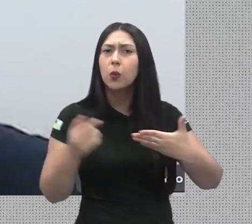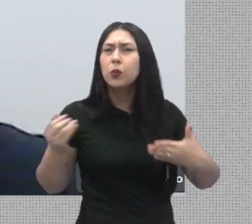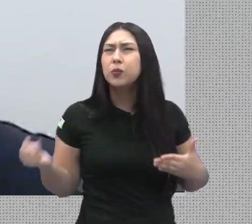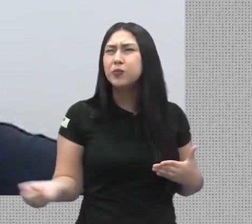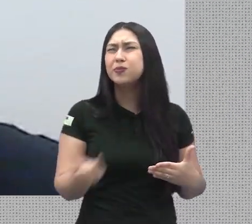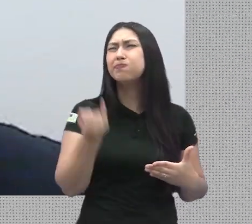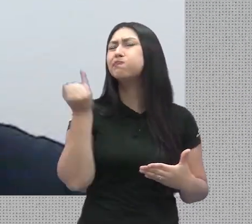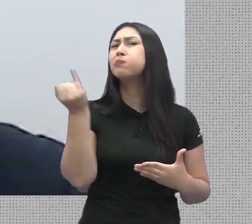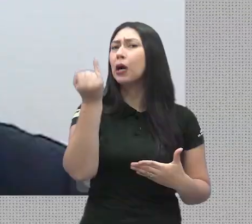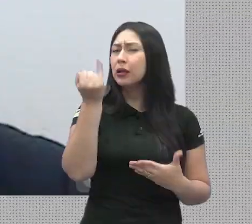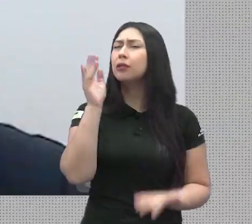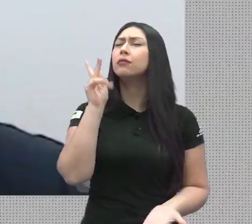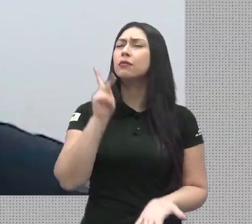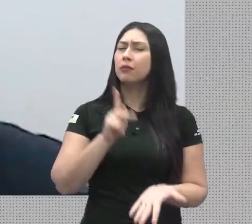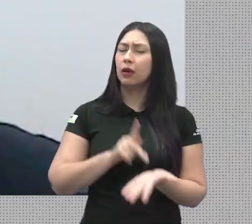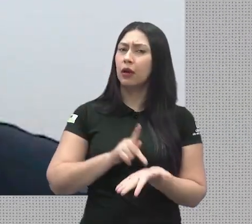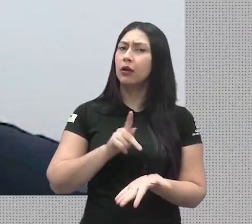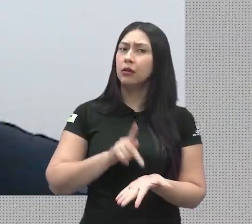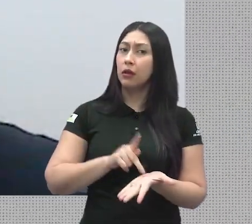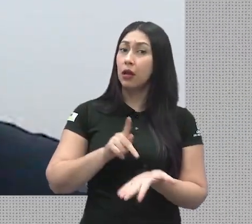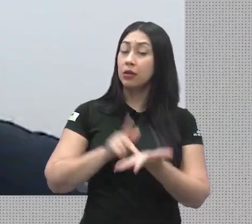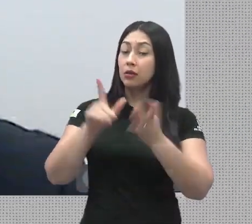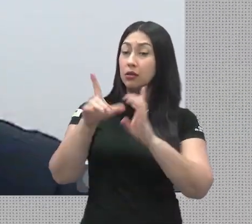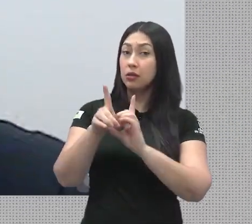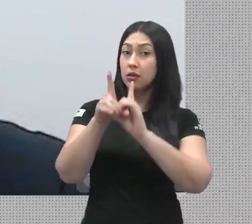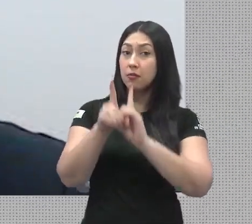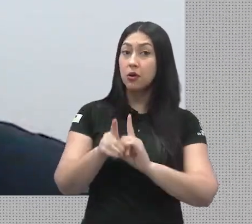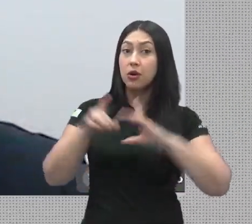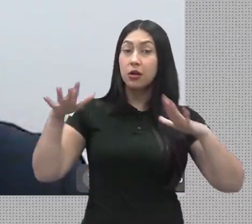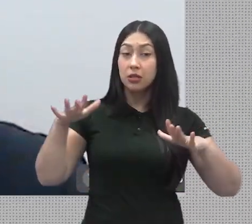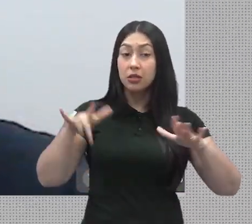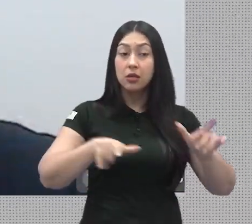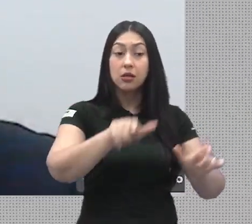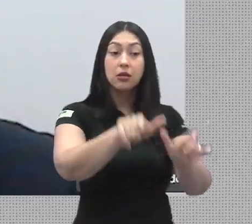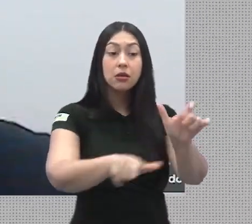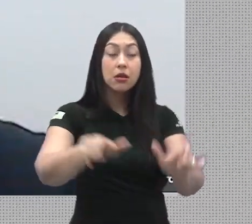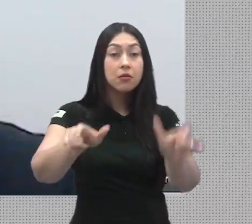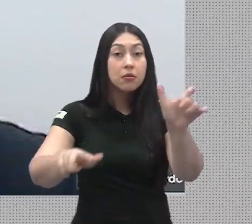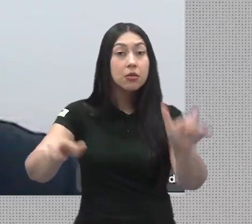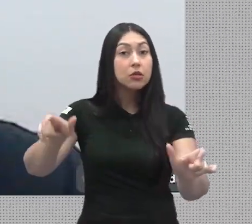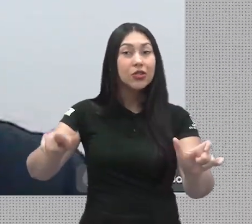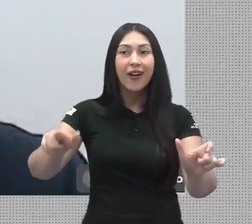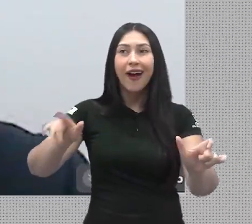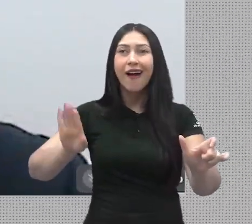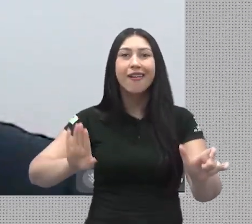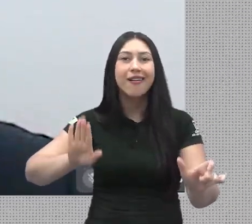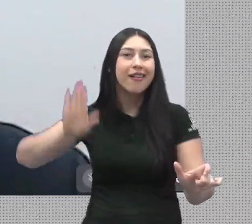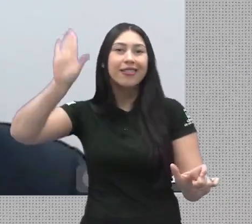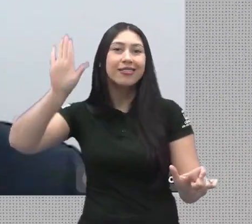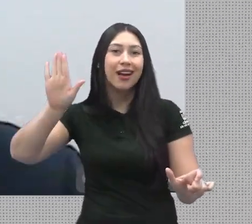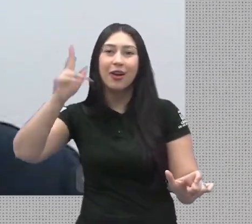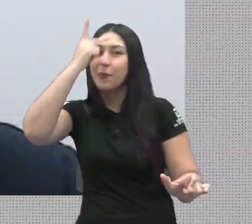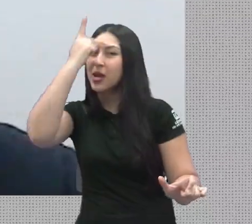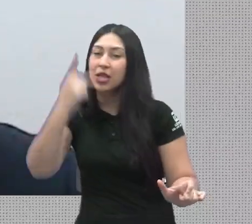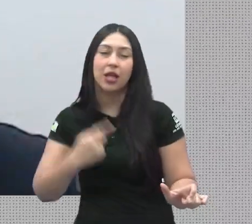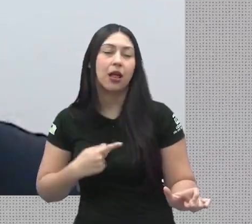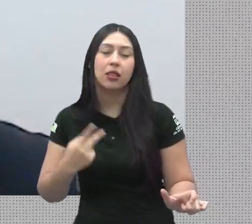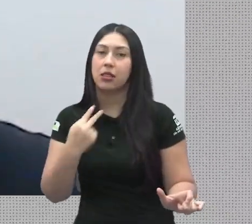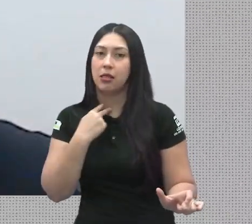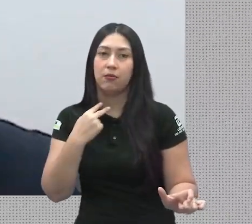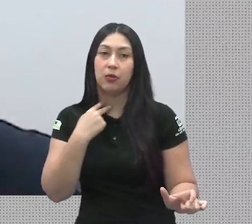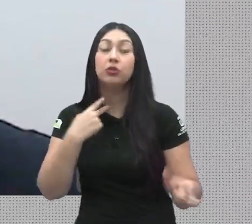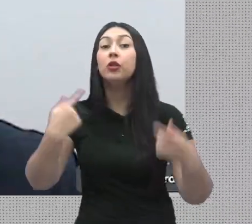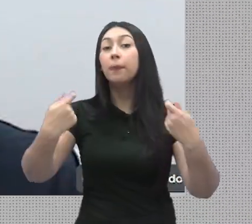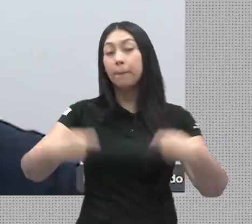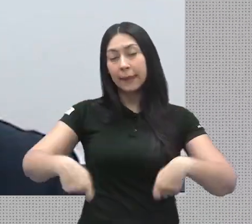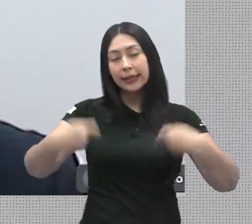é tão importante, ela é tão central na democracia brasileira, que as pessoas, por exemplo, elas não conseguem